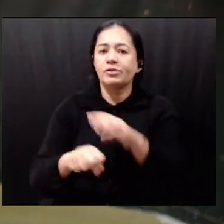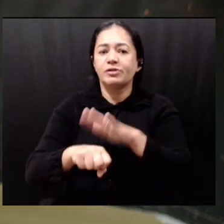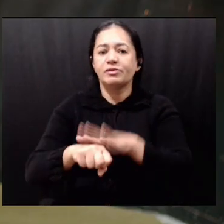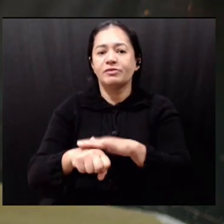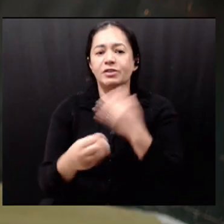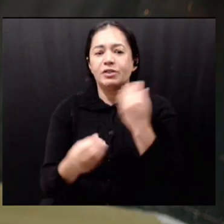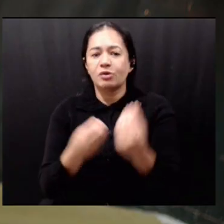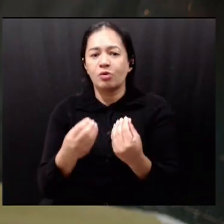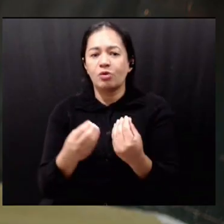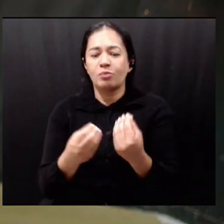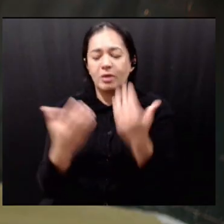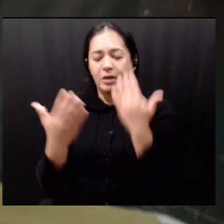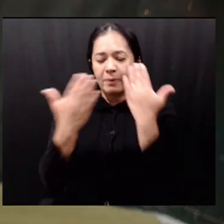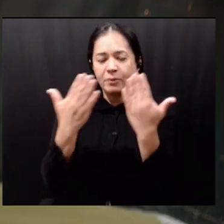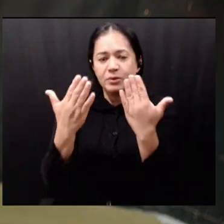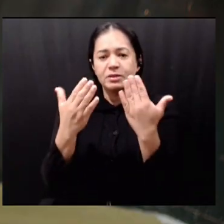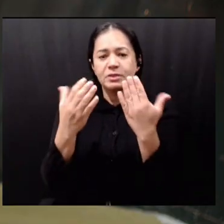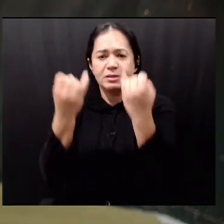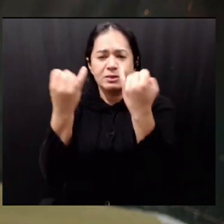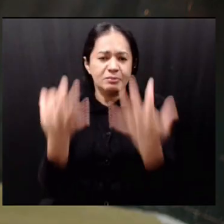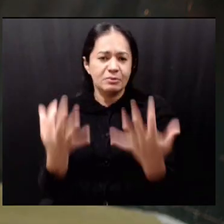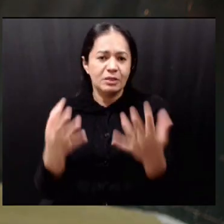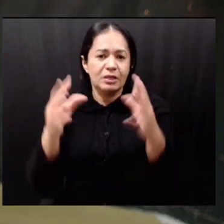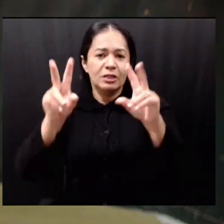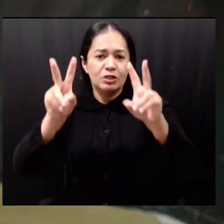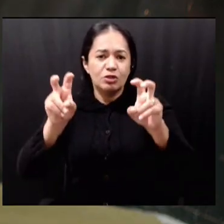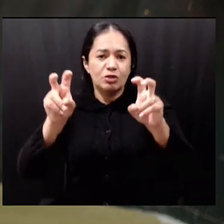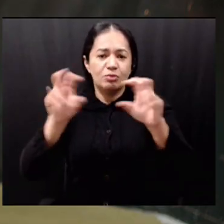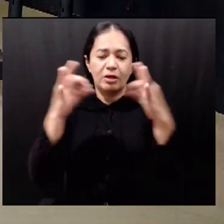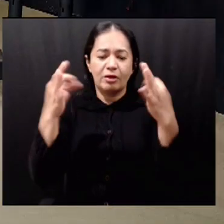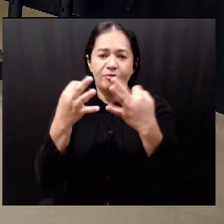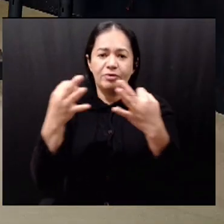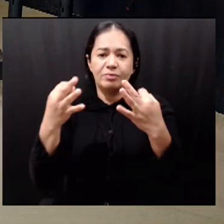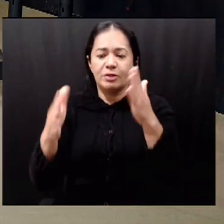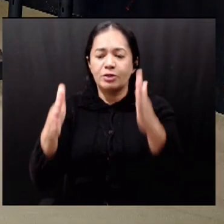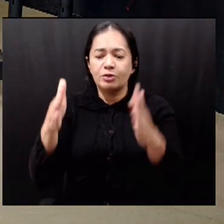psicologia sobre a inserção da família nas férias, Beatriz?